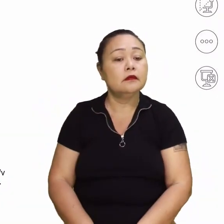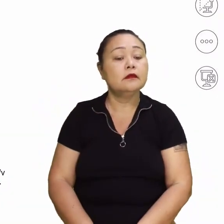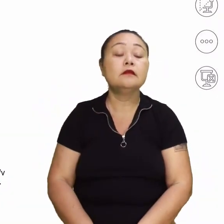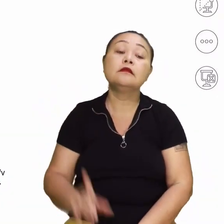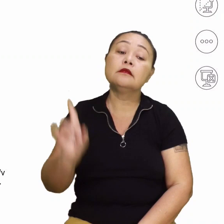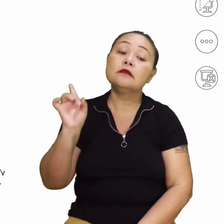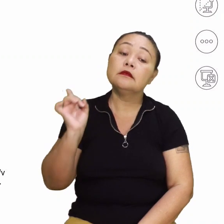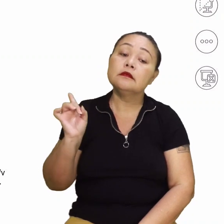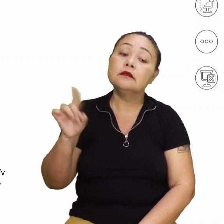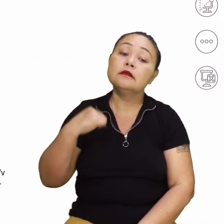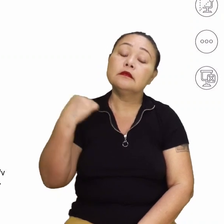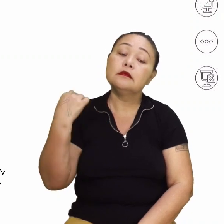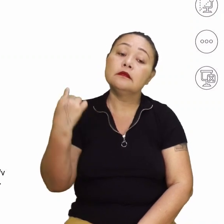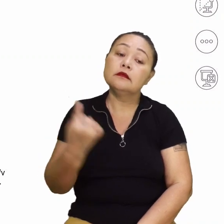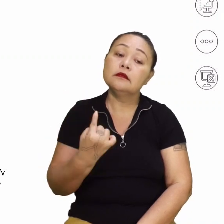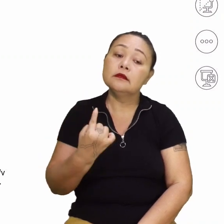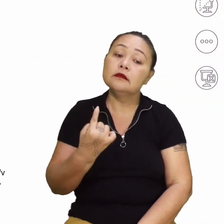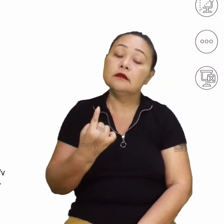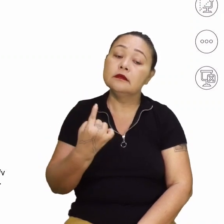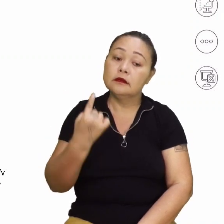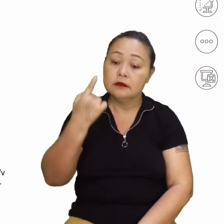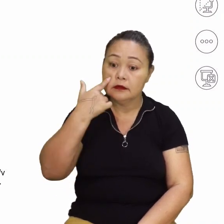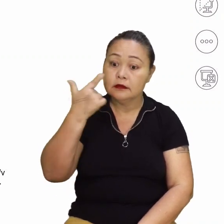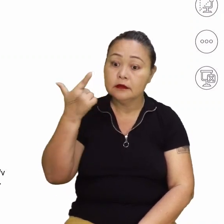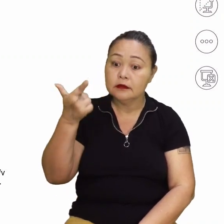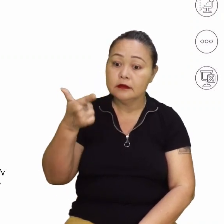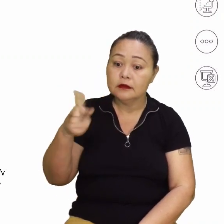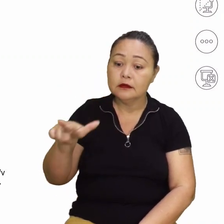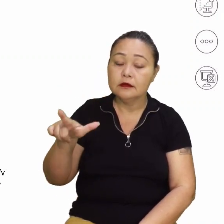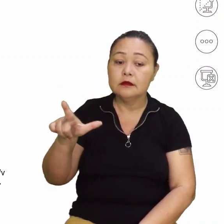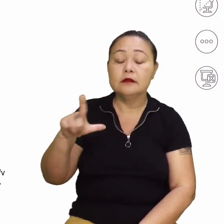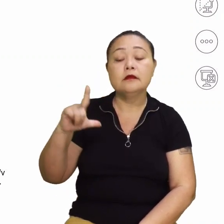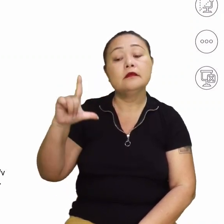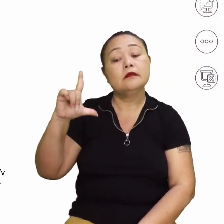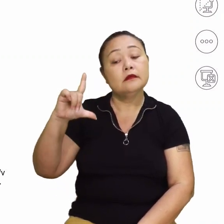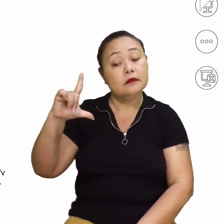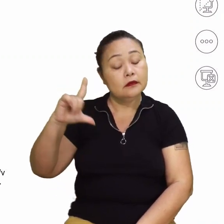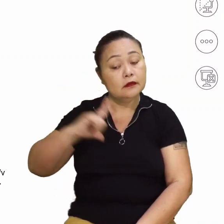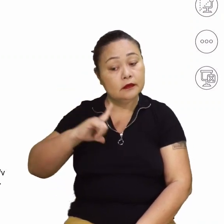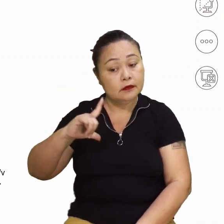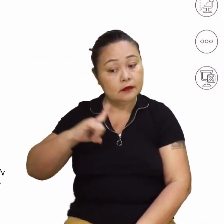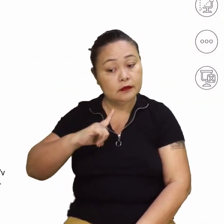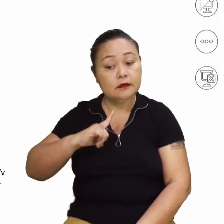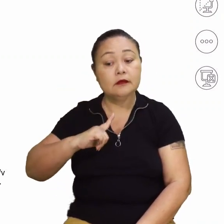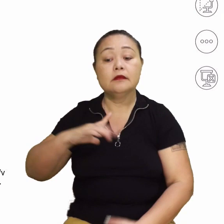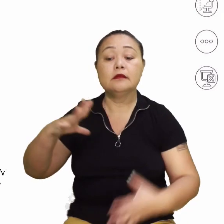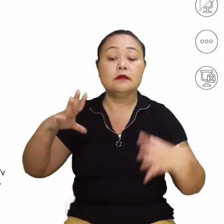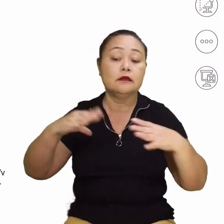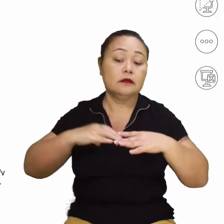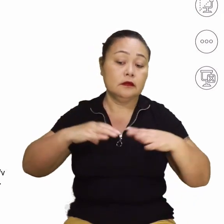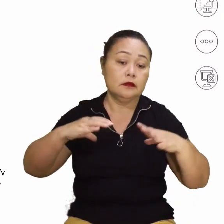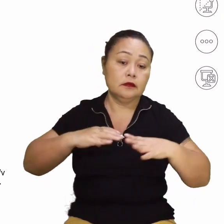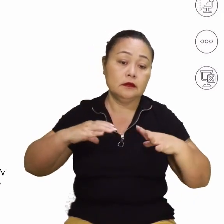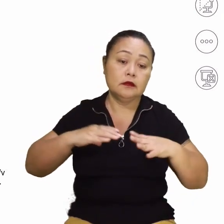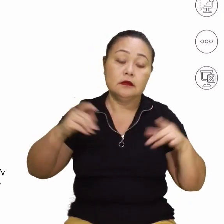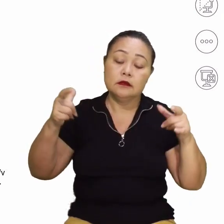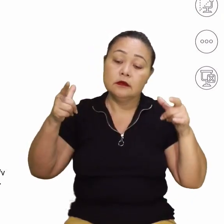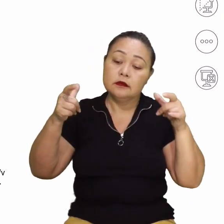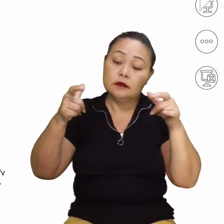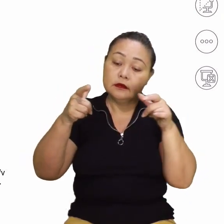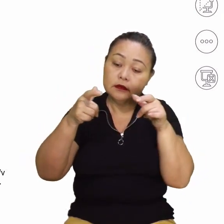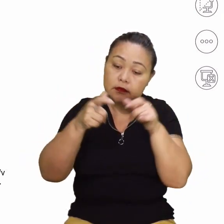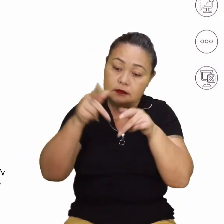E aí nós vemos também vamos re mostrar aqui para vocês as cidades que são menos populosas em Rondônia